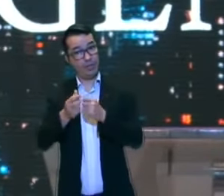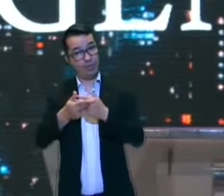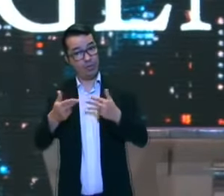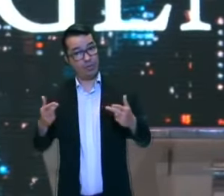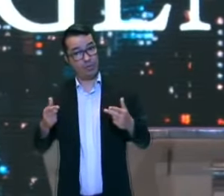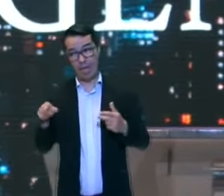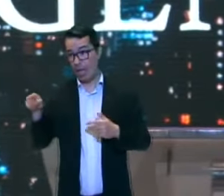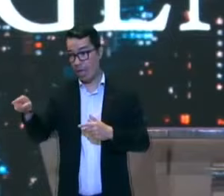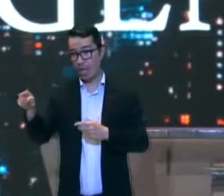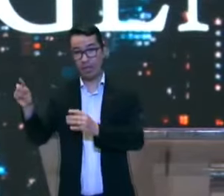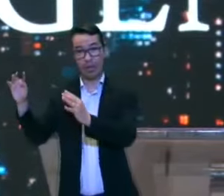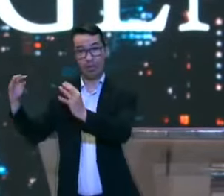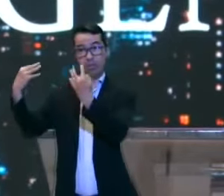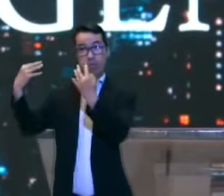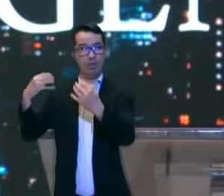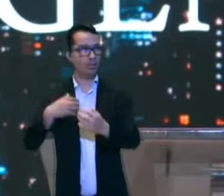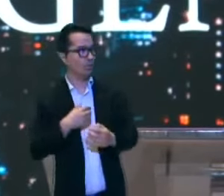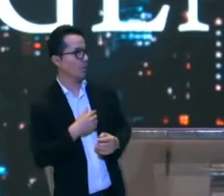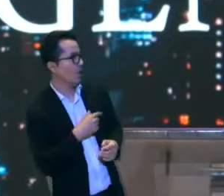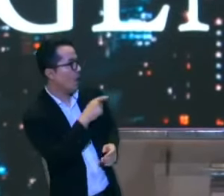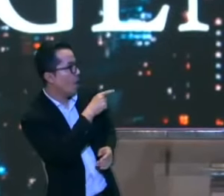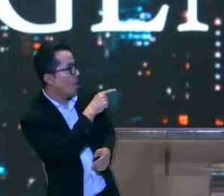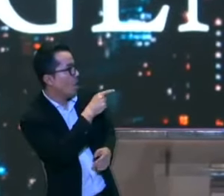dia que uma jovem veio me procurar.